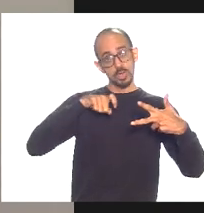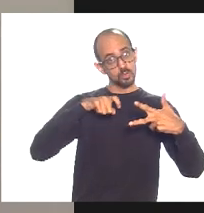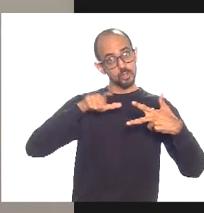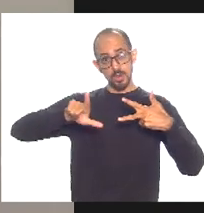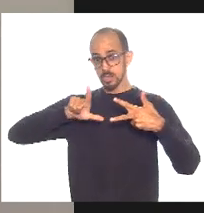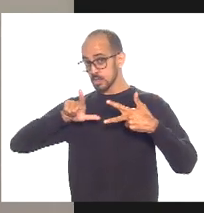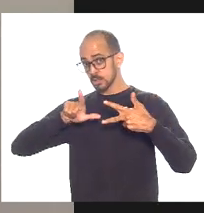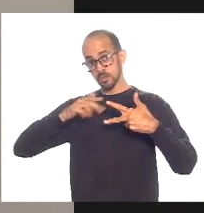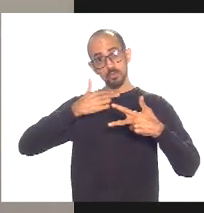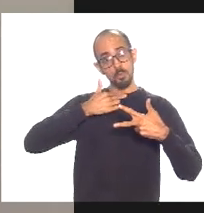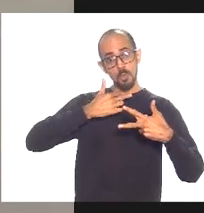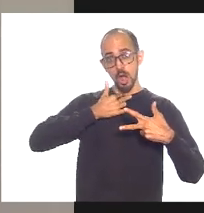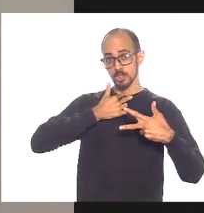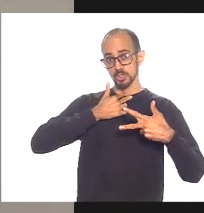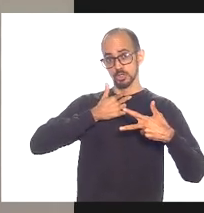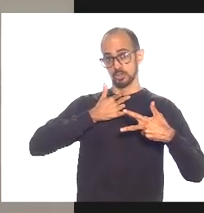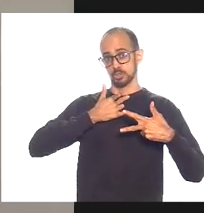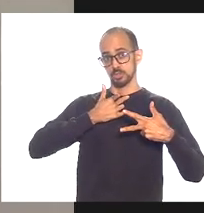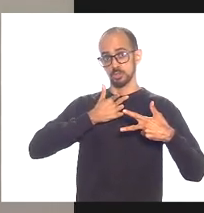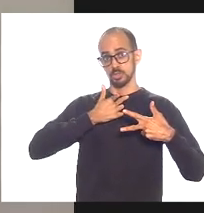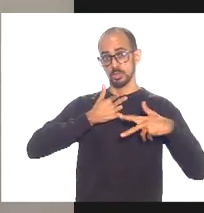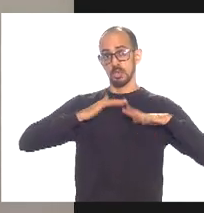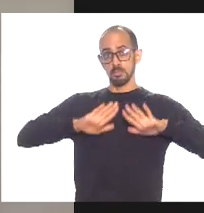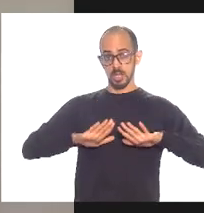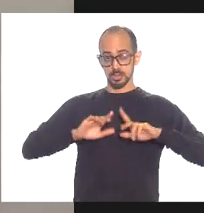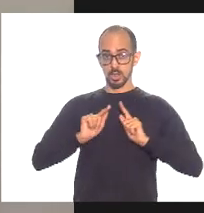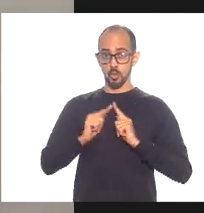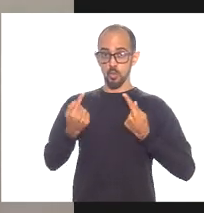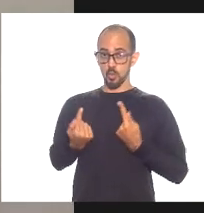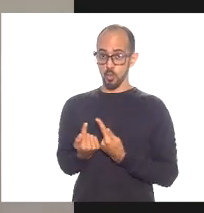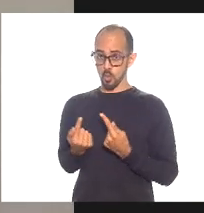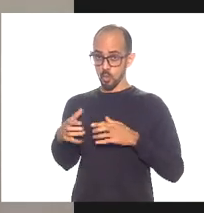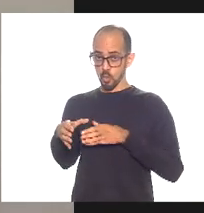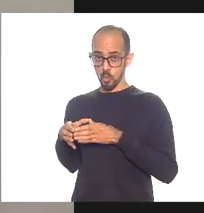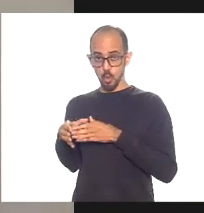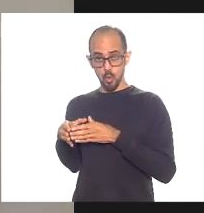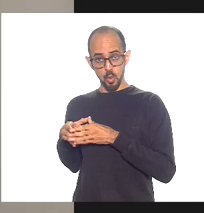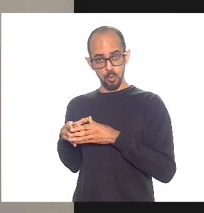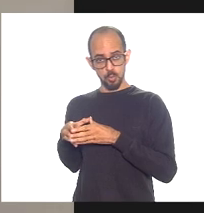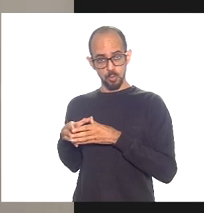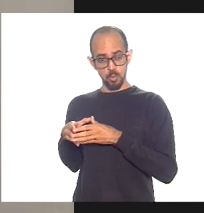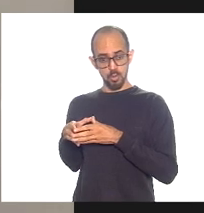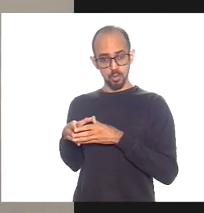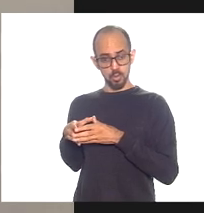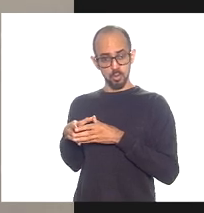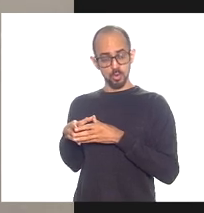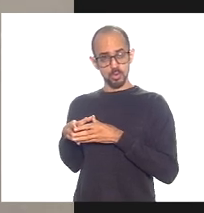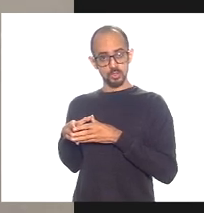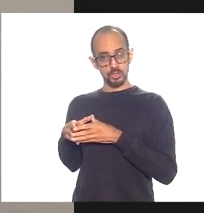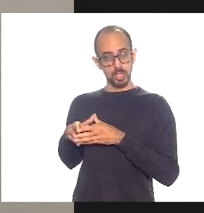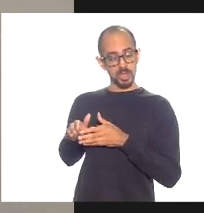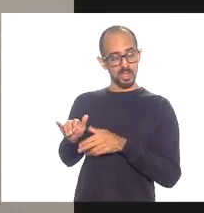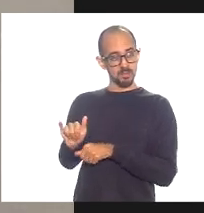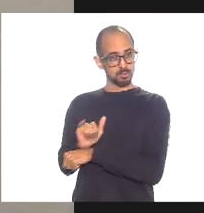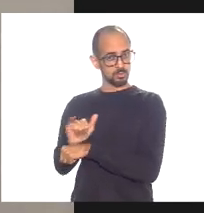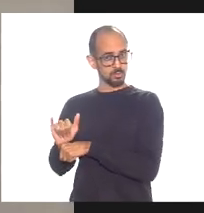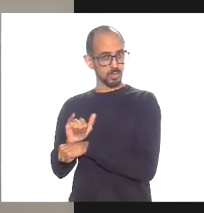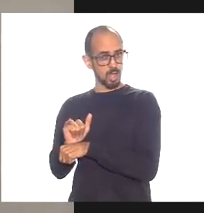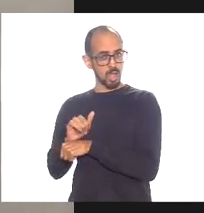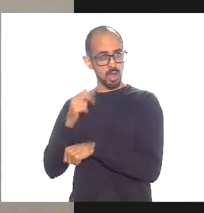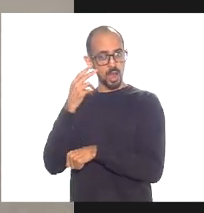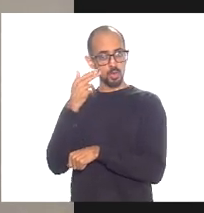Legislativo. Agora, ter grupo, ter lado é natural. O que não pode fazer, o que aconteceu